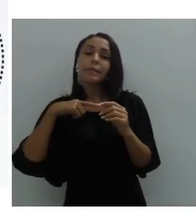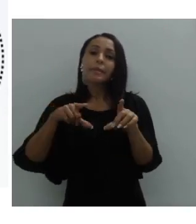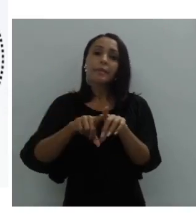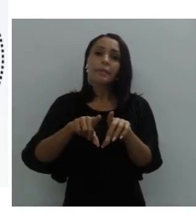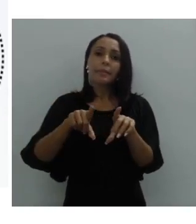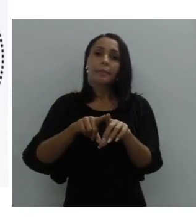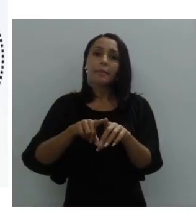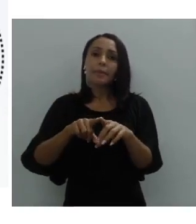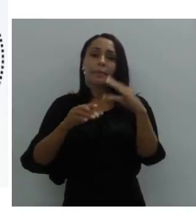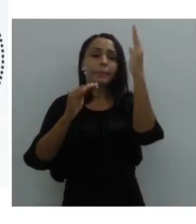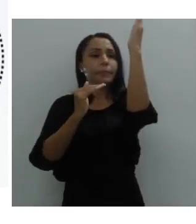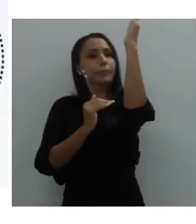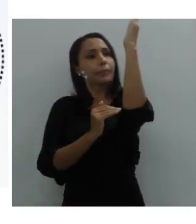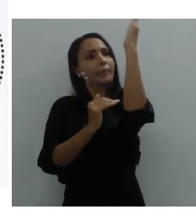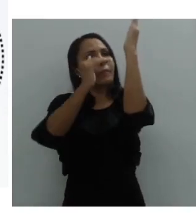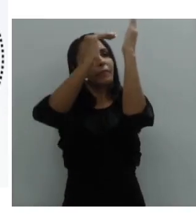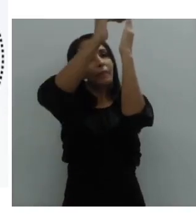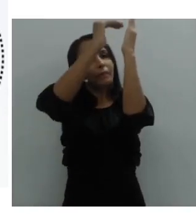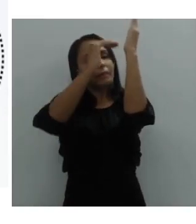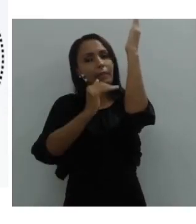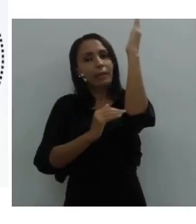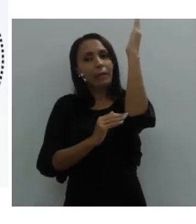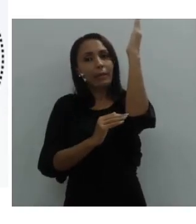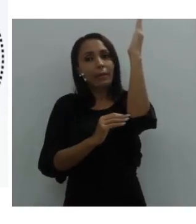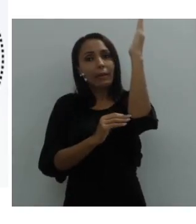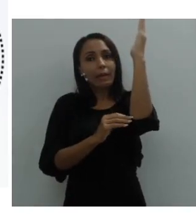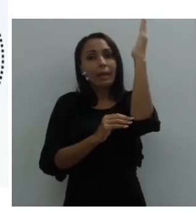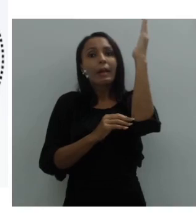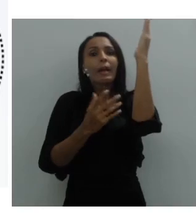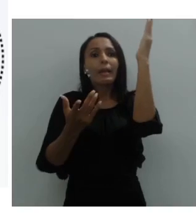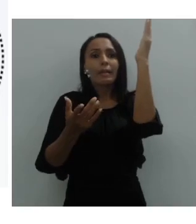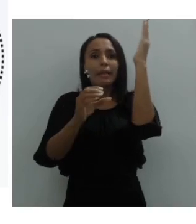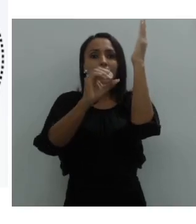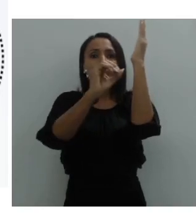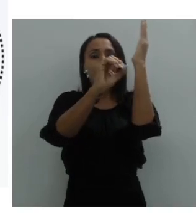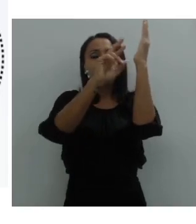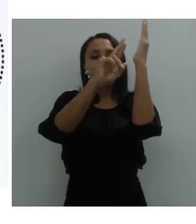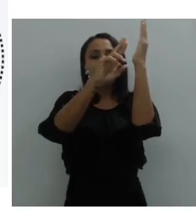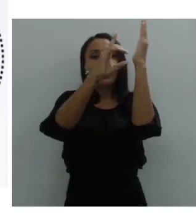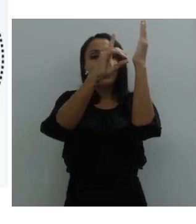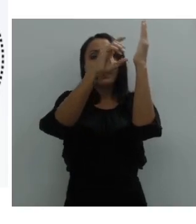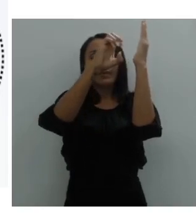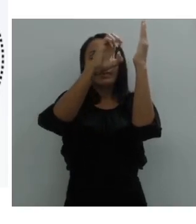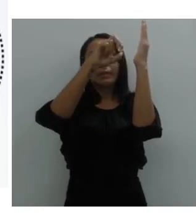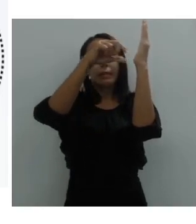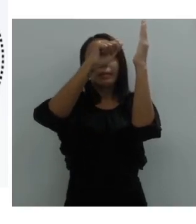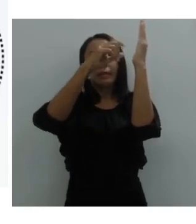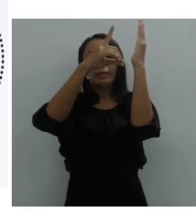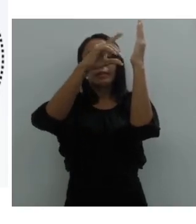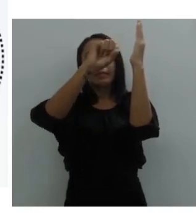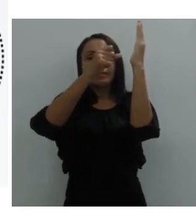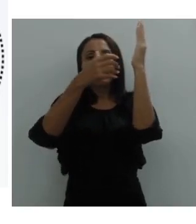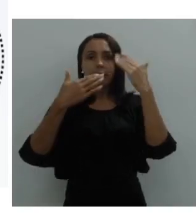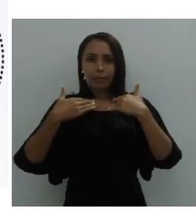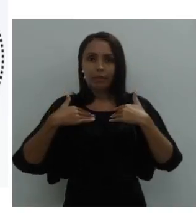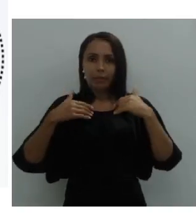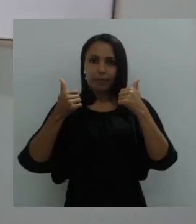reta vertical, que a gente representa como ordenadas, que é o eixo dos y.